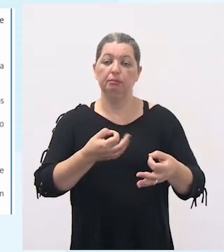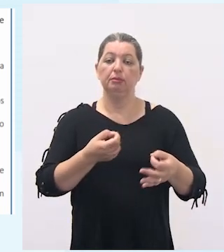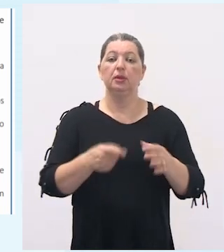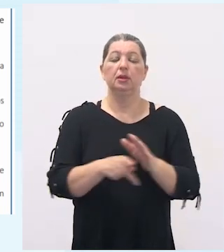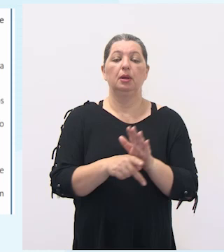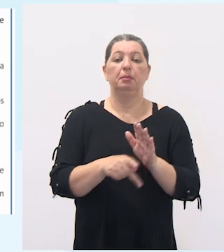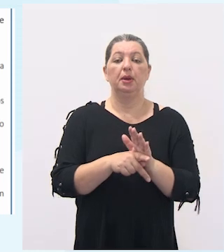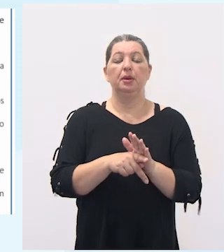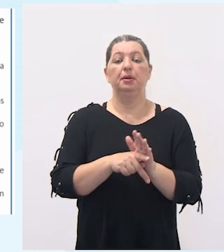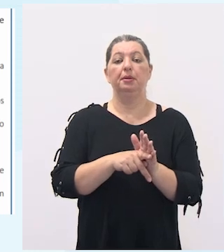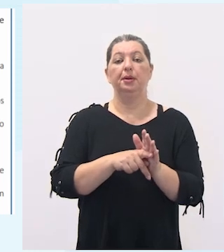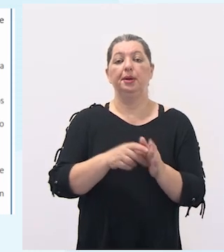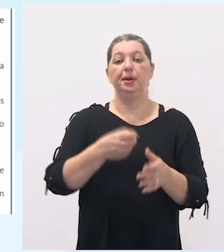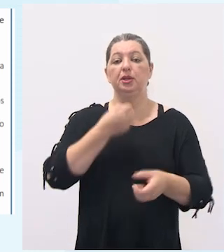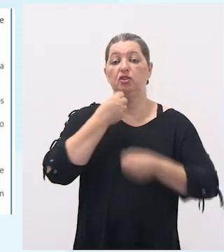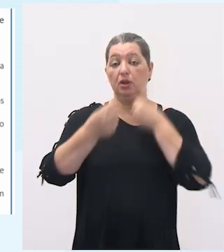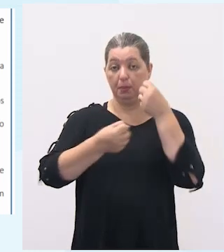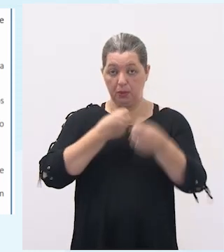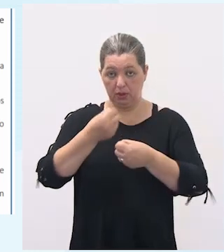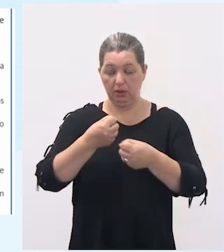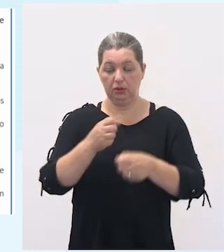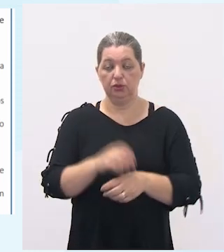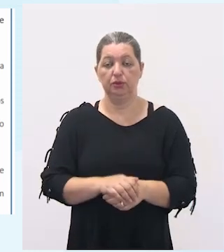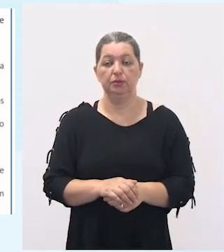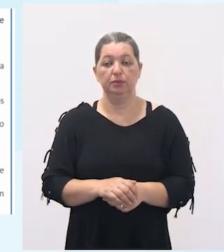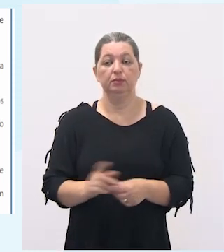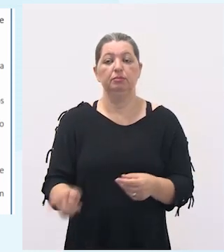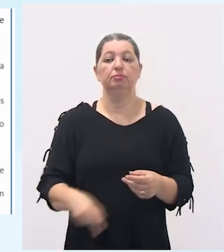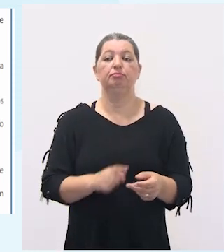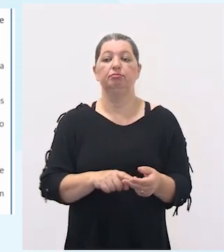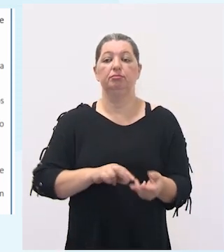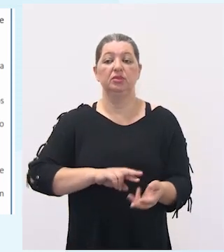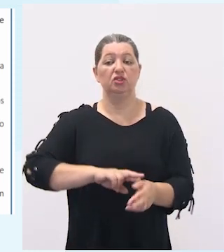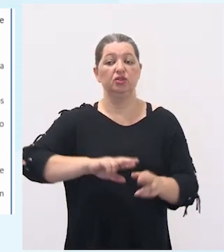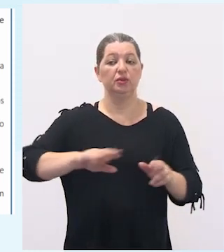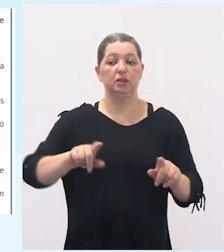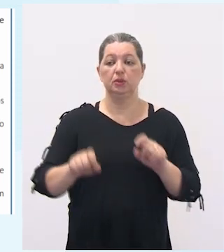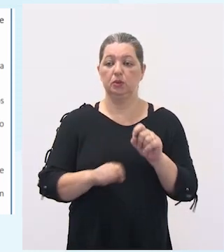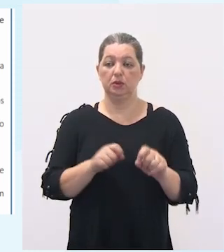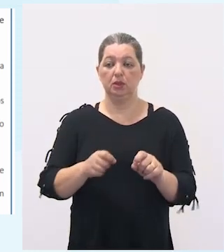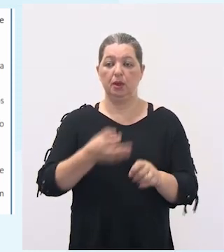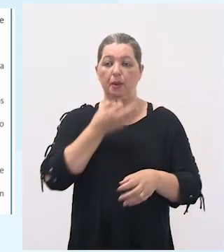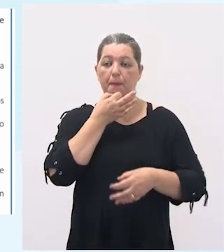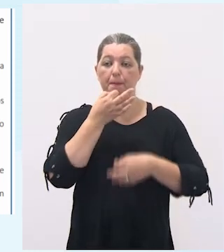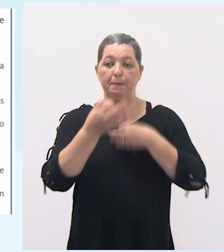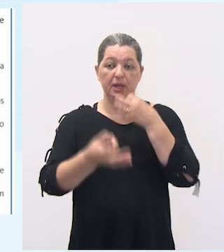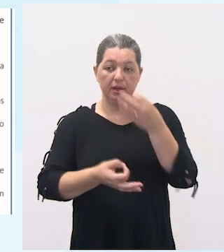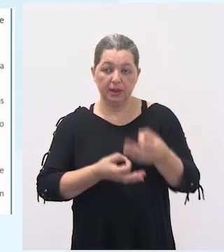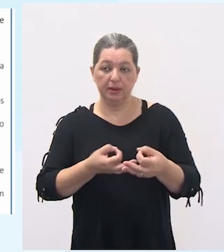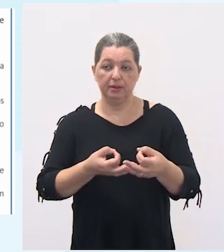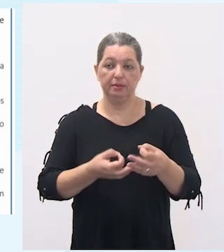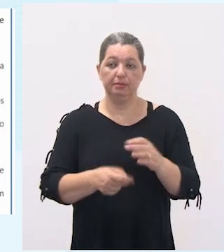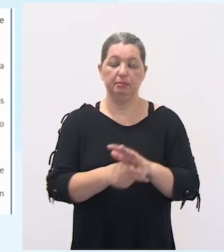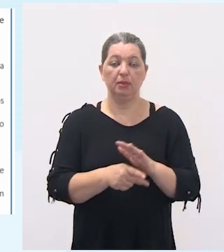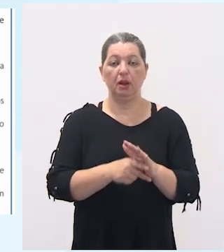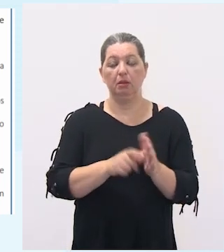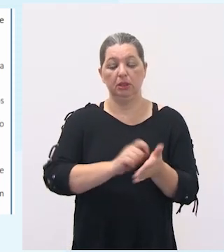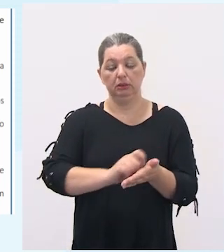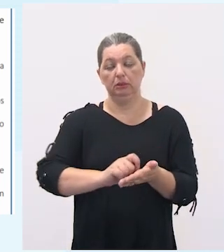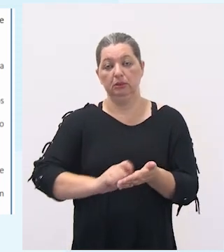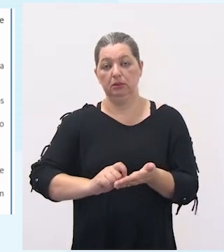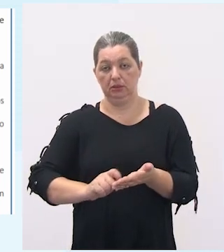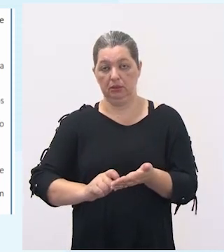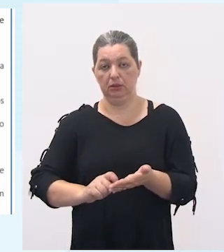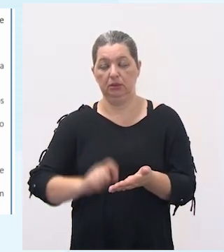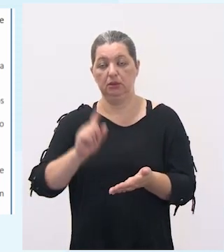e reportagens. No nível 5, ela diferencia fato de opinião em resenhas. Então, o que vai